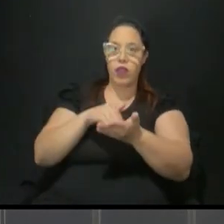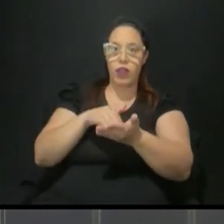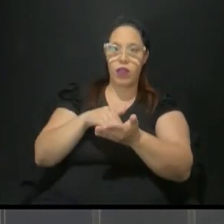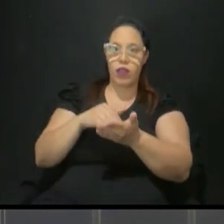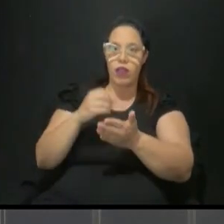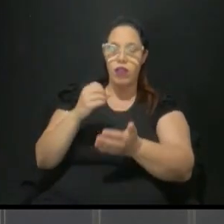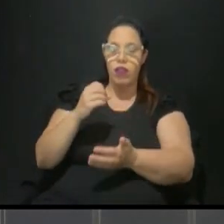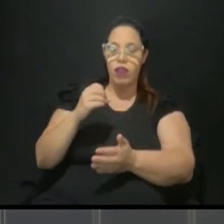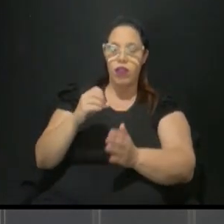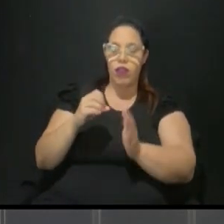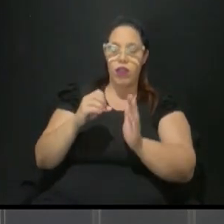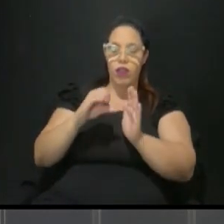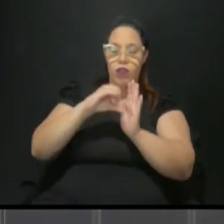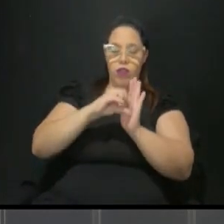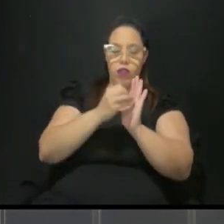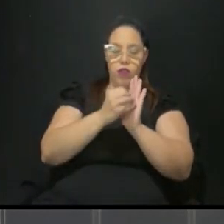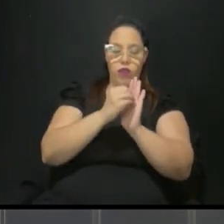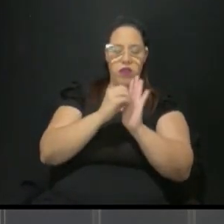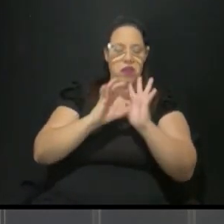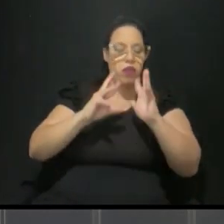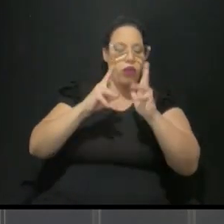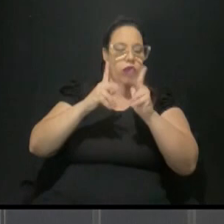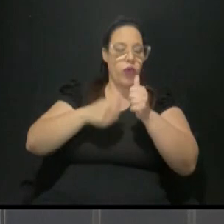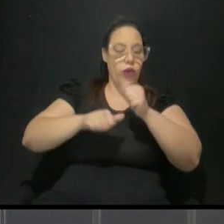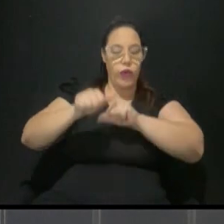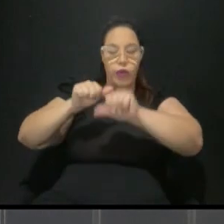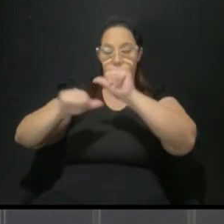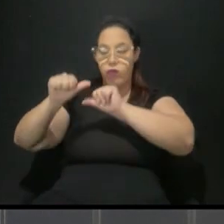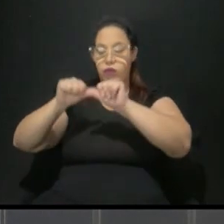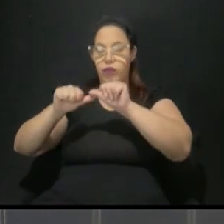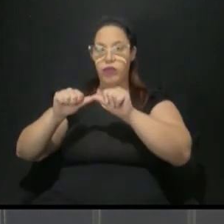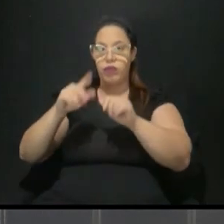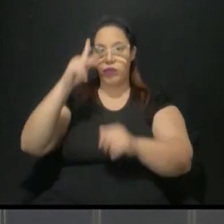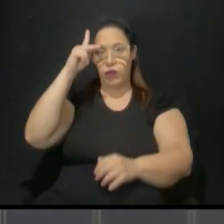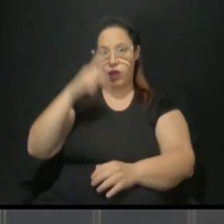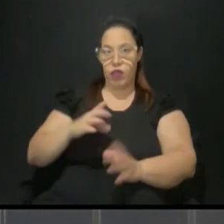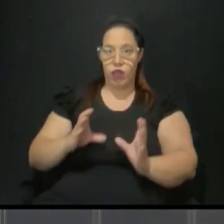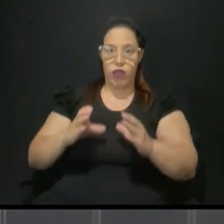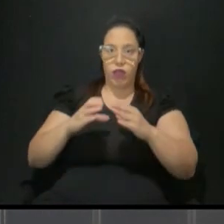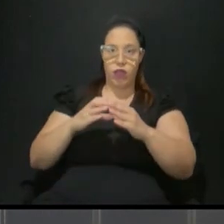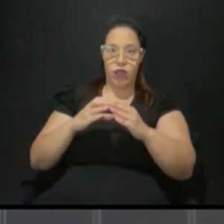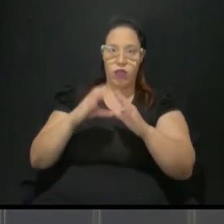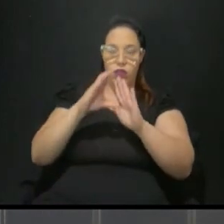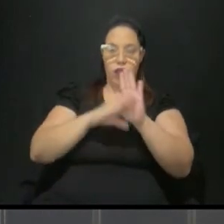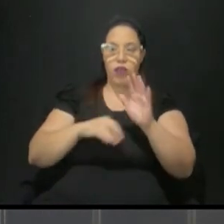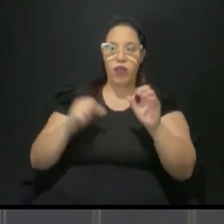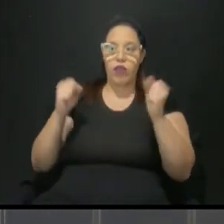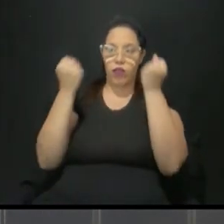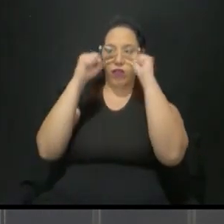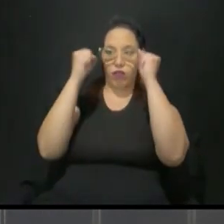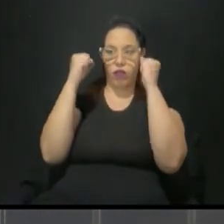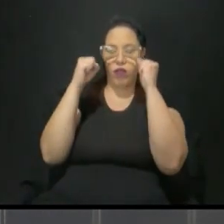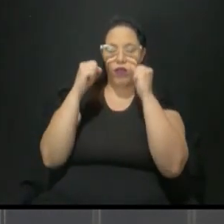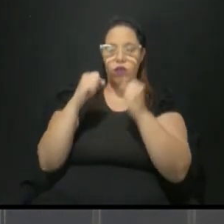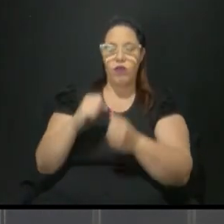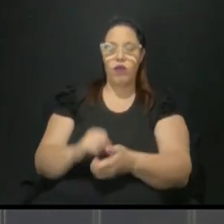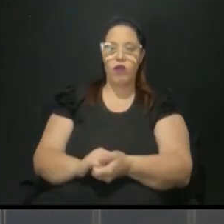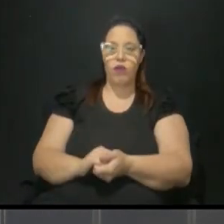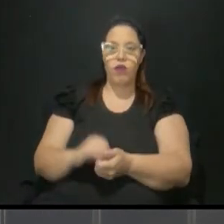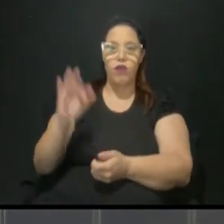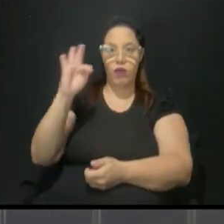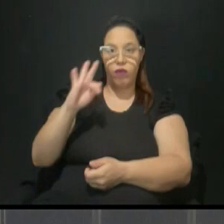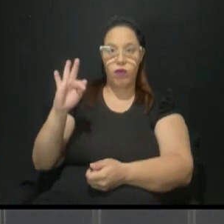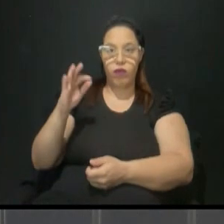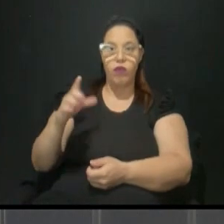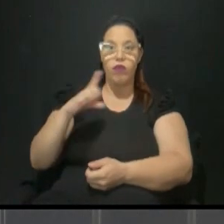né, com toda uma alteração da própria grade curricular da educação física, em que nós tínhamos um olhar